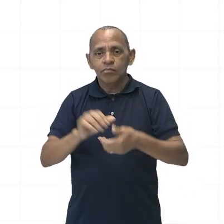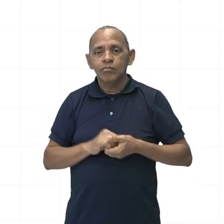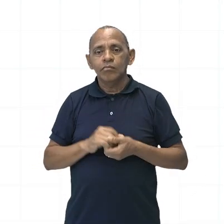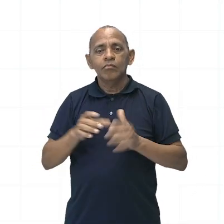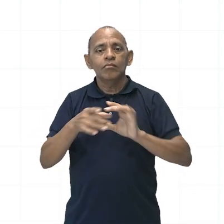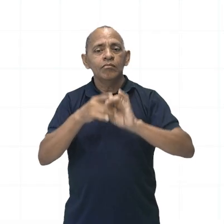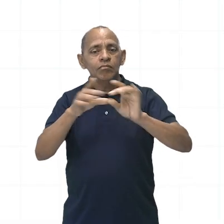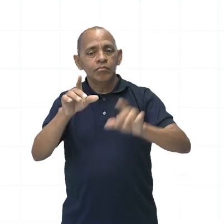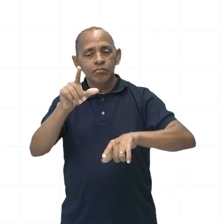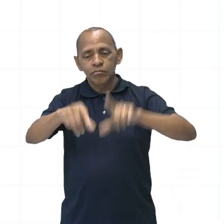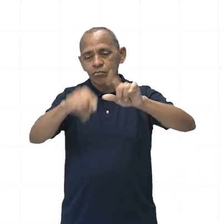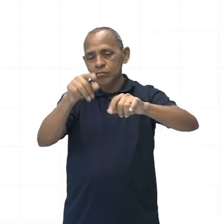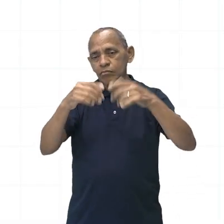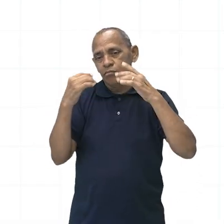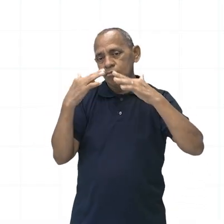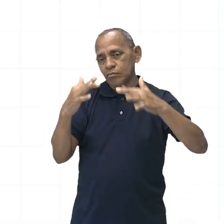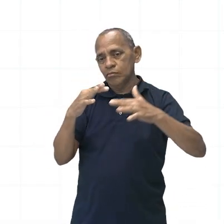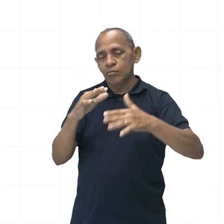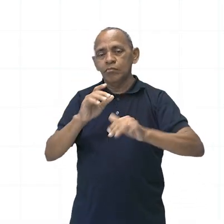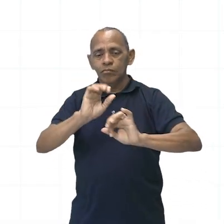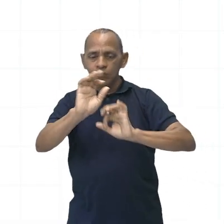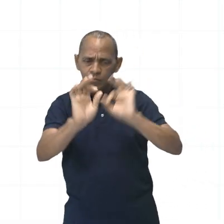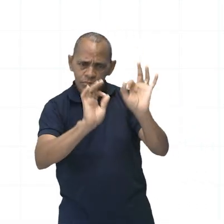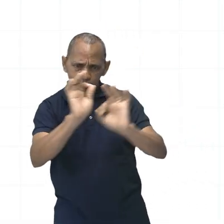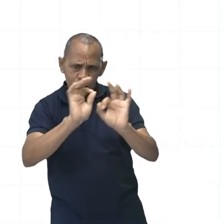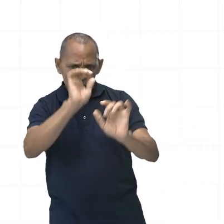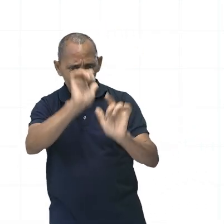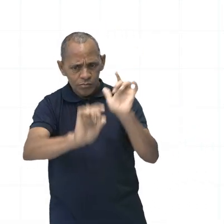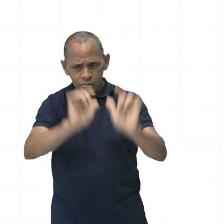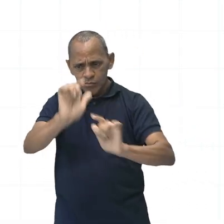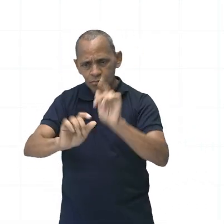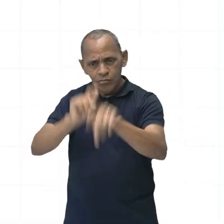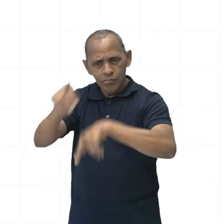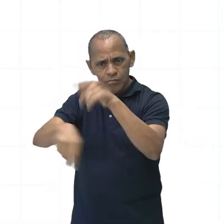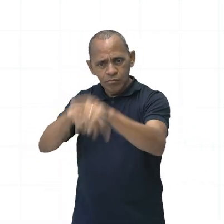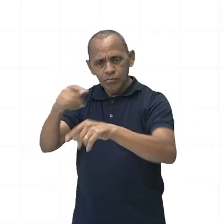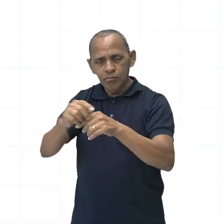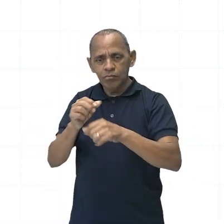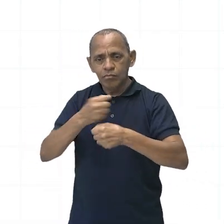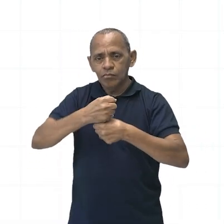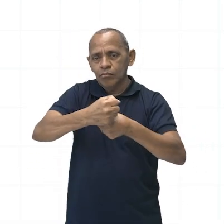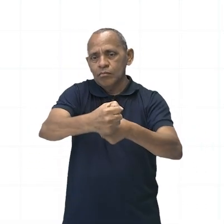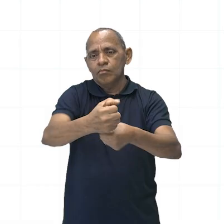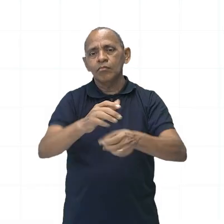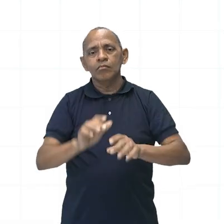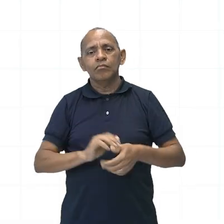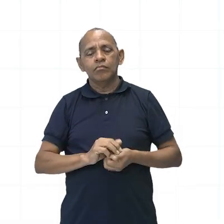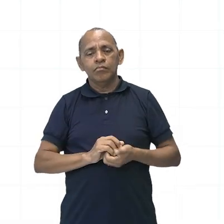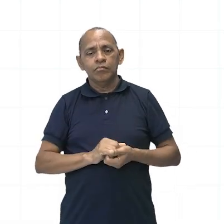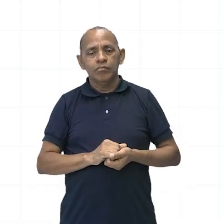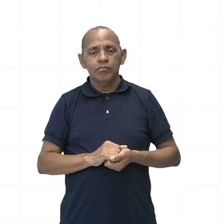que a seleção natural vá moldando as populações ao longo do tempo.